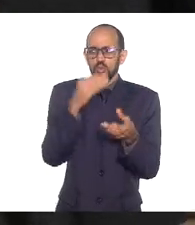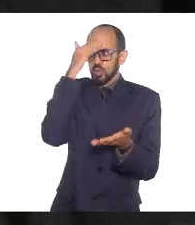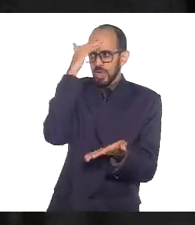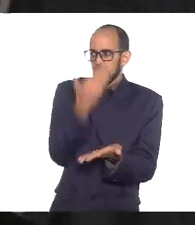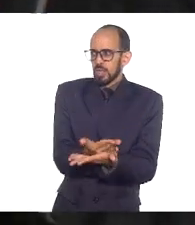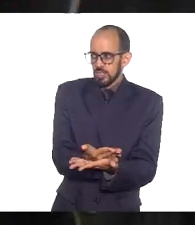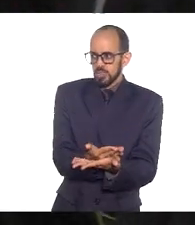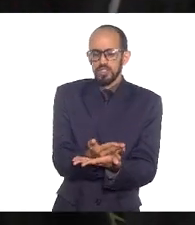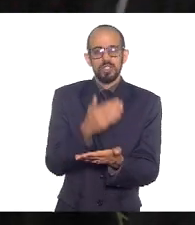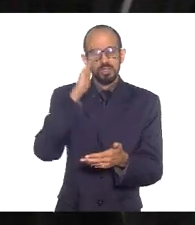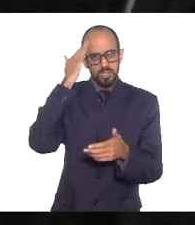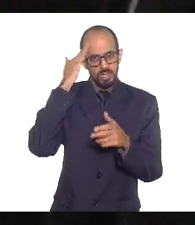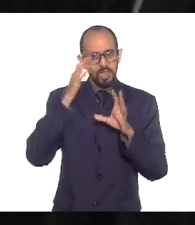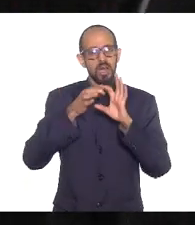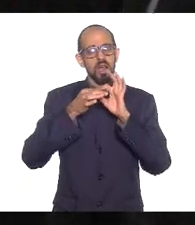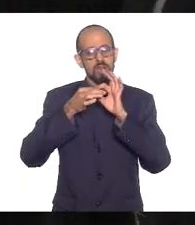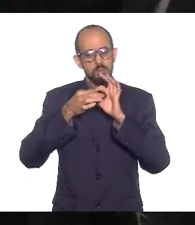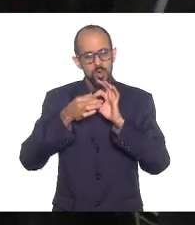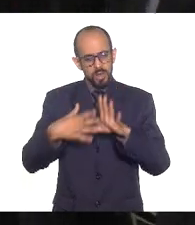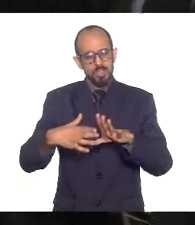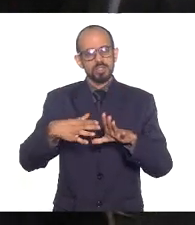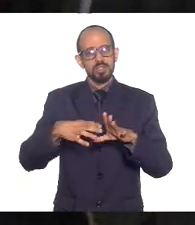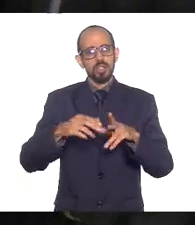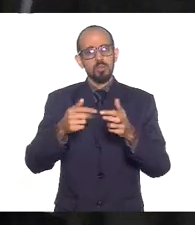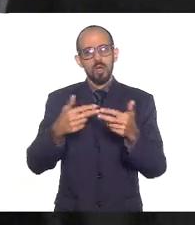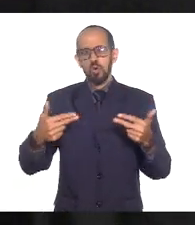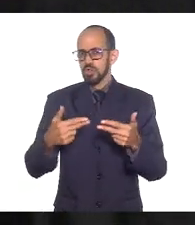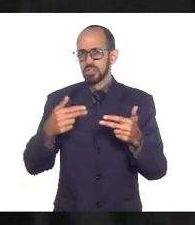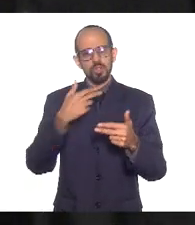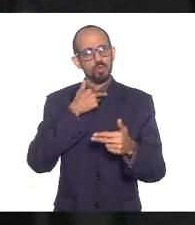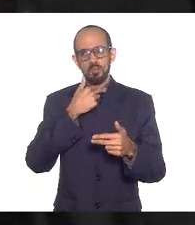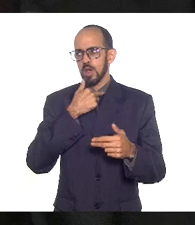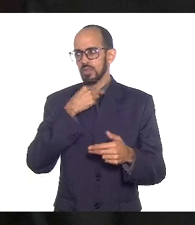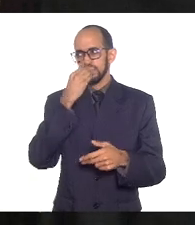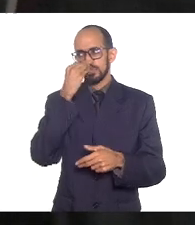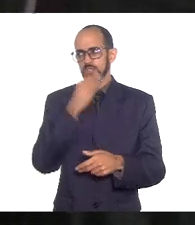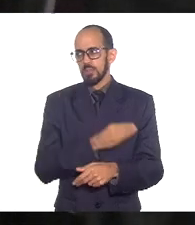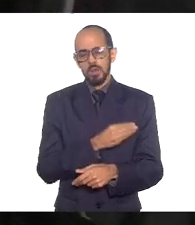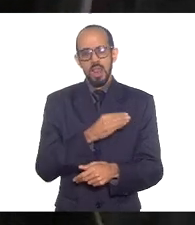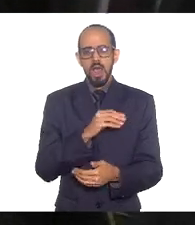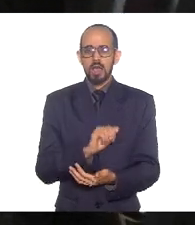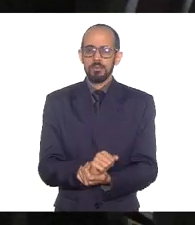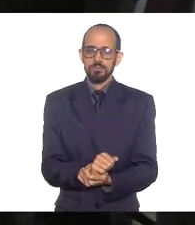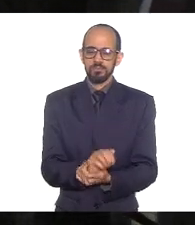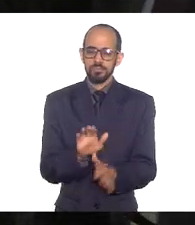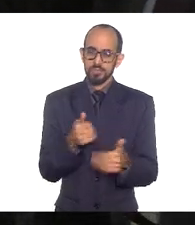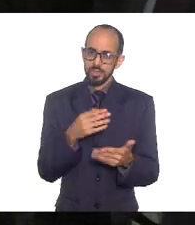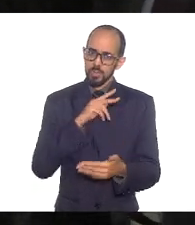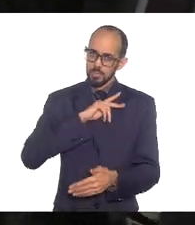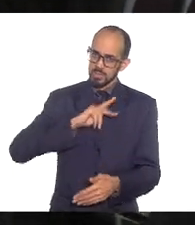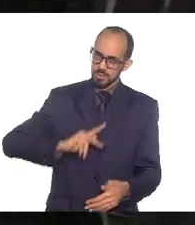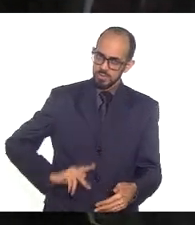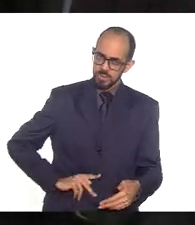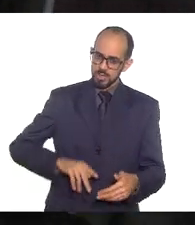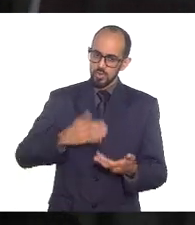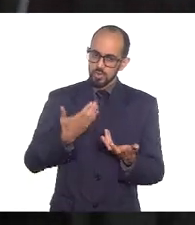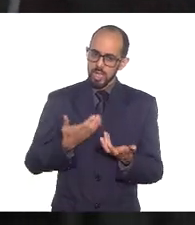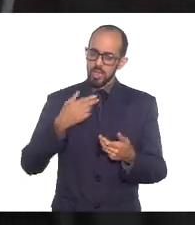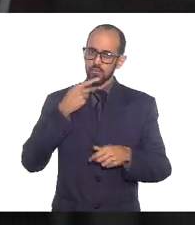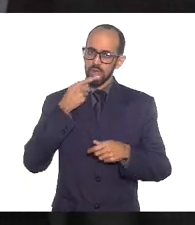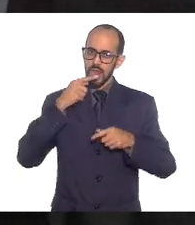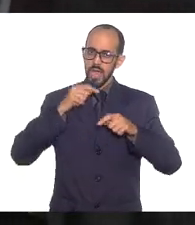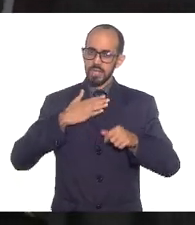entendendo a democracia como algo que não podemos abrir mão e aí se o presidente que era que confessar minha